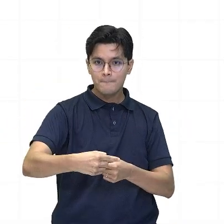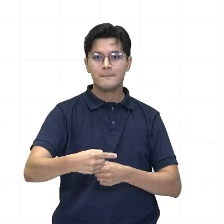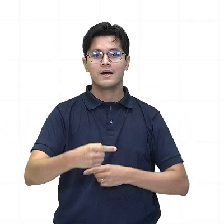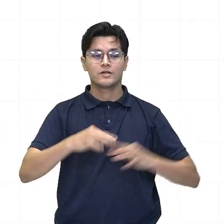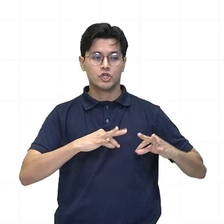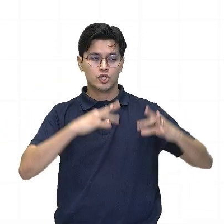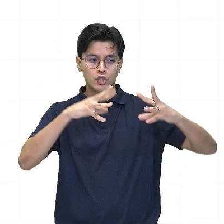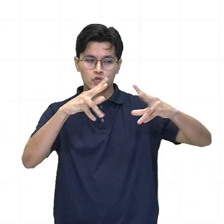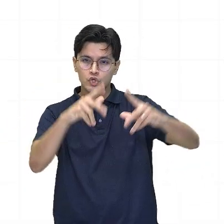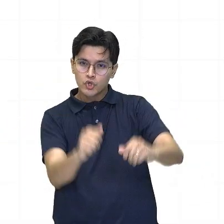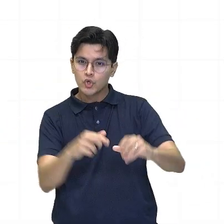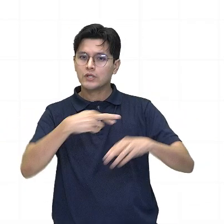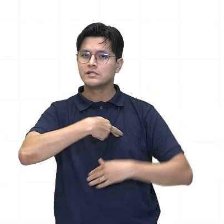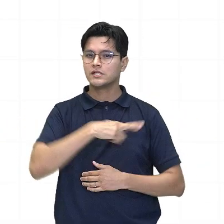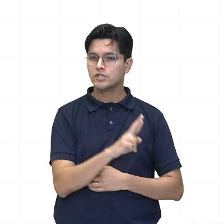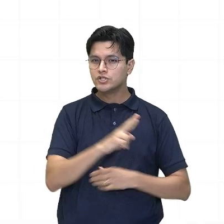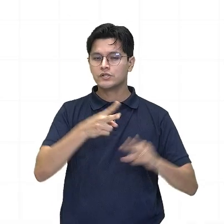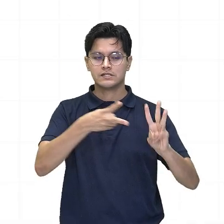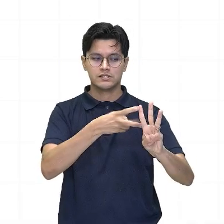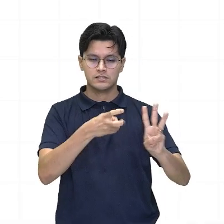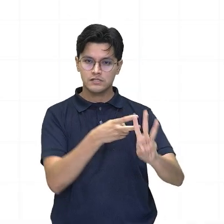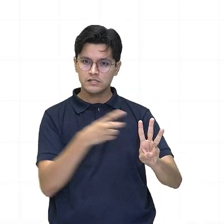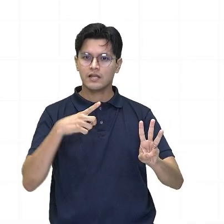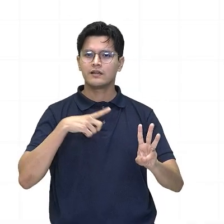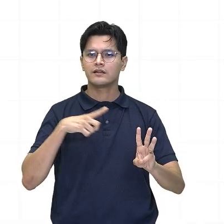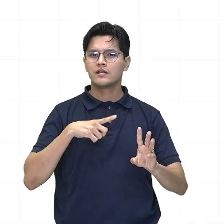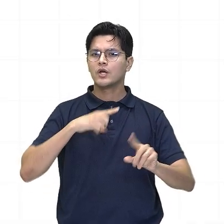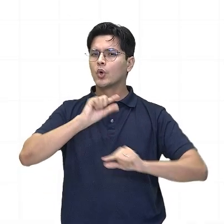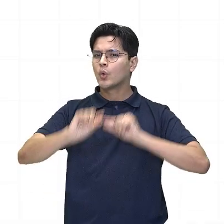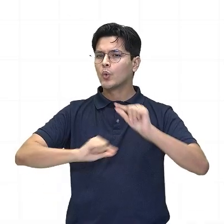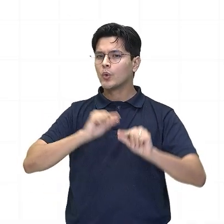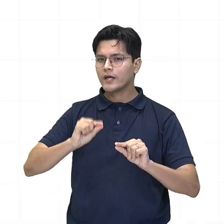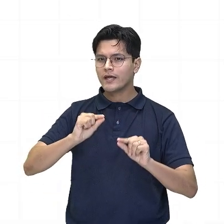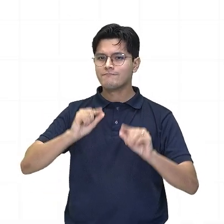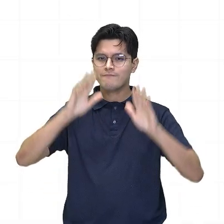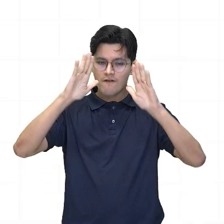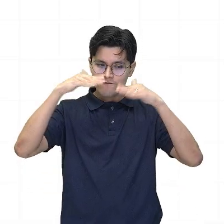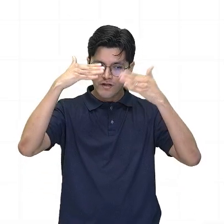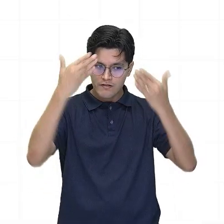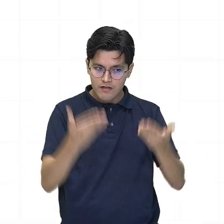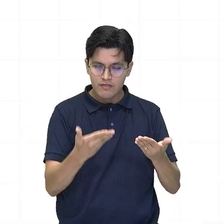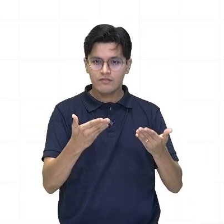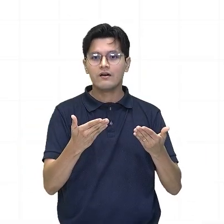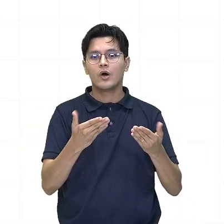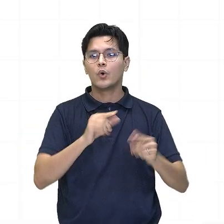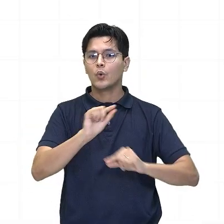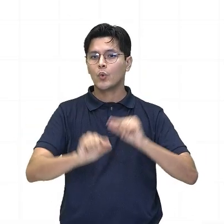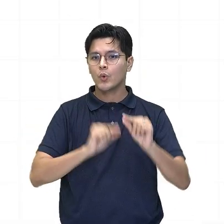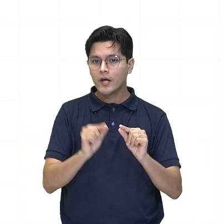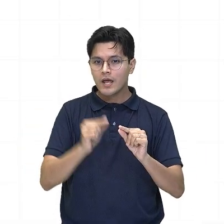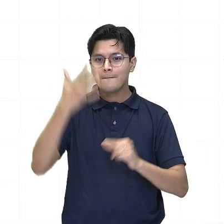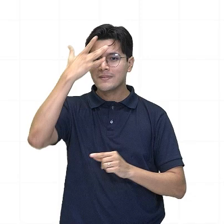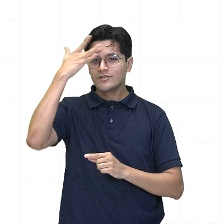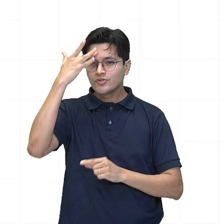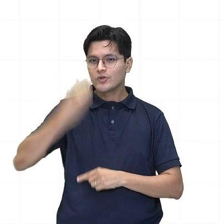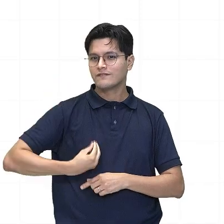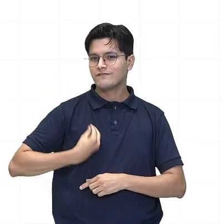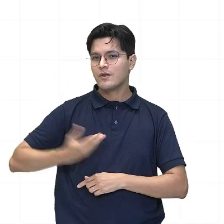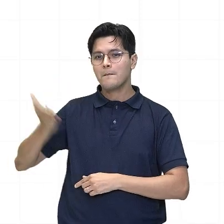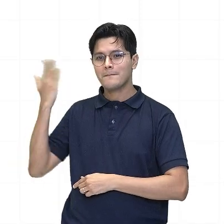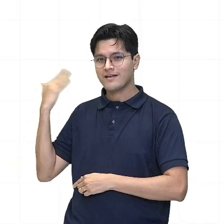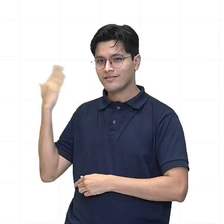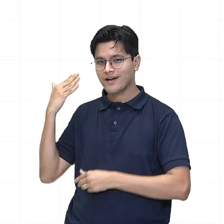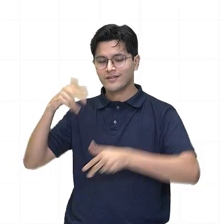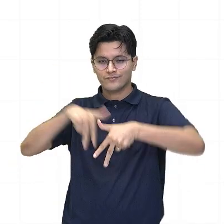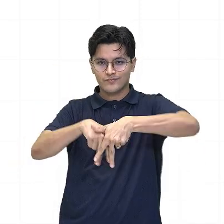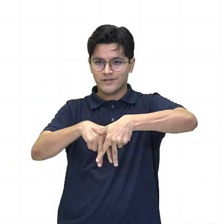veneração a essa dinâmica da ancestralidade. O conhecimento que é passado de geração em geração. Por